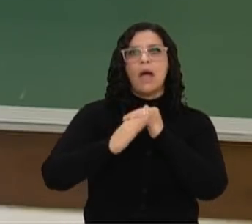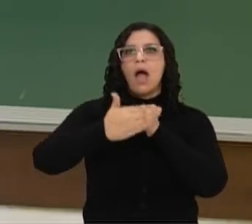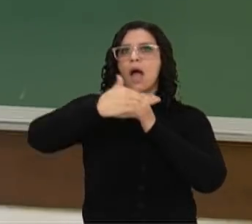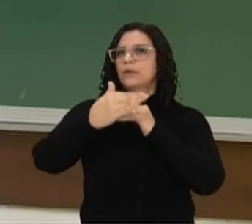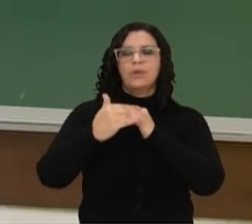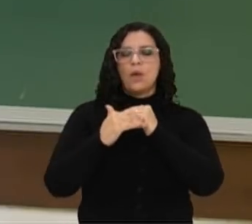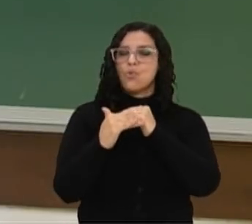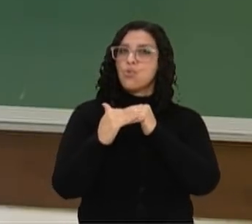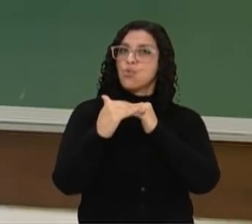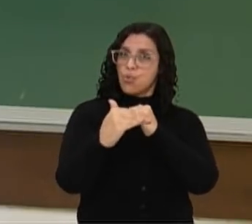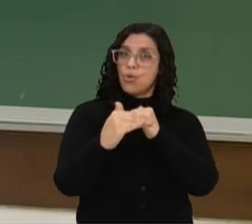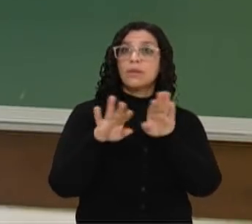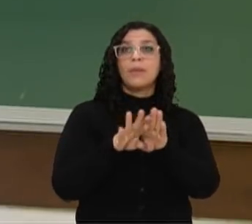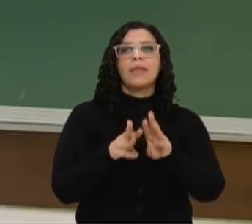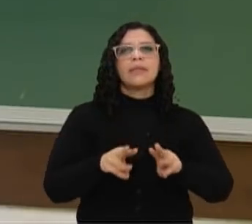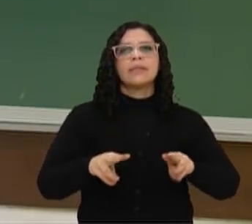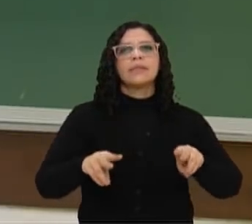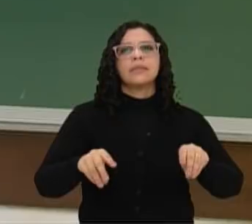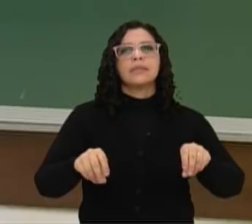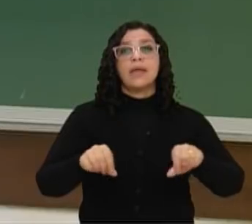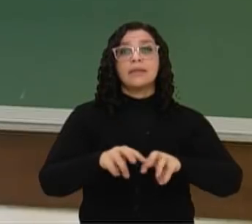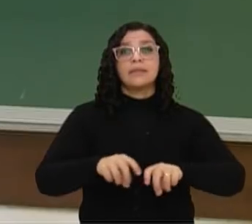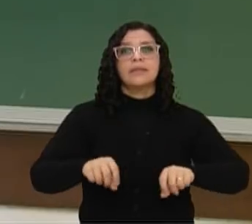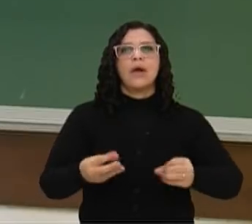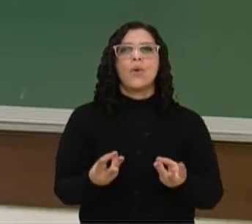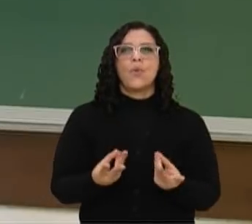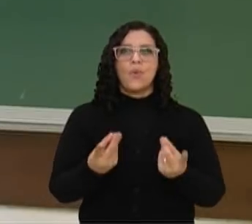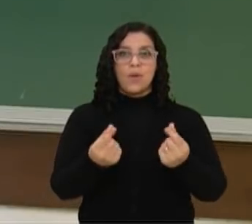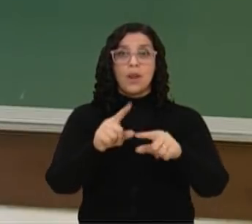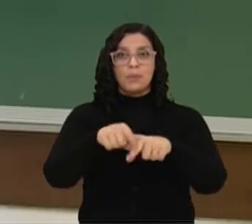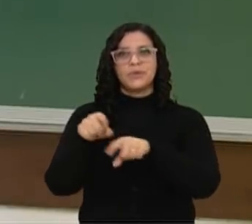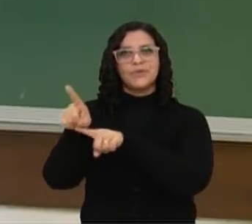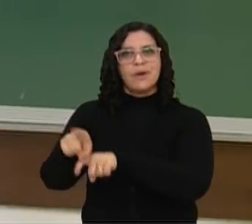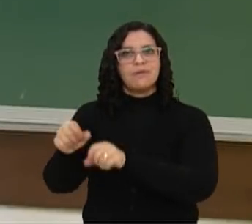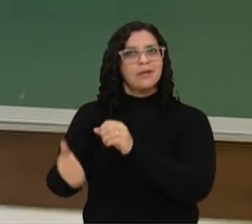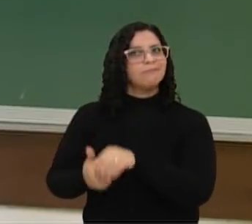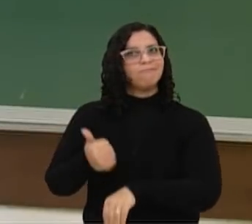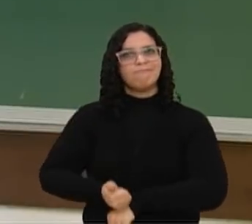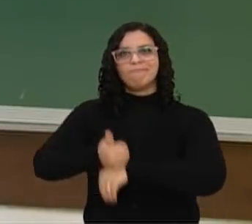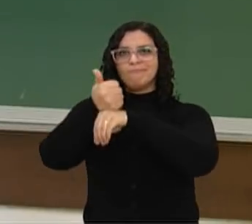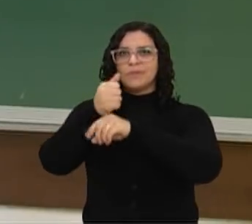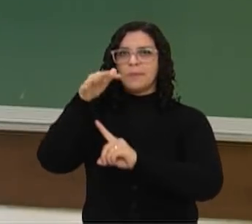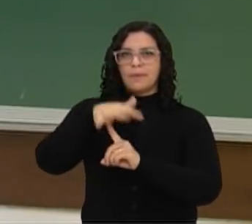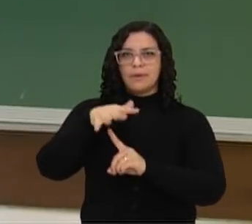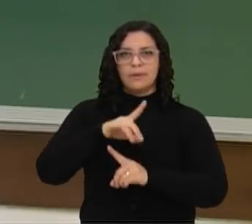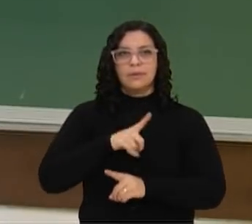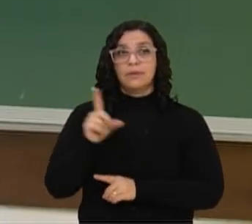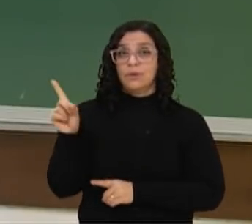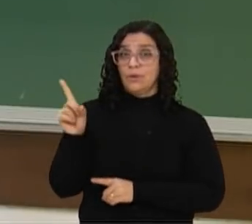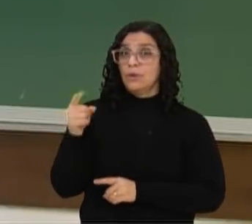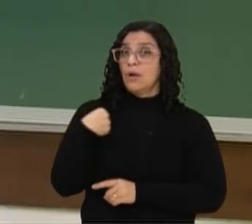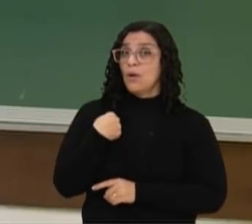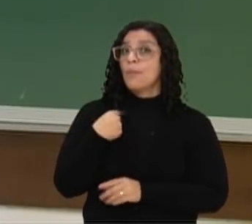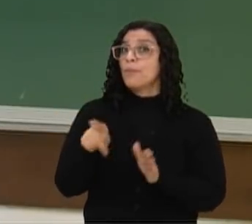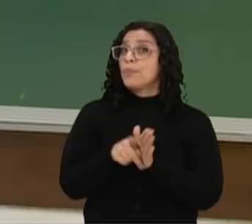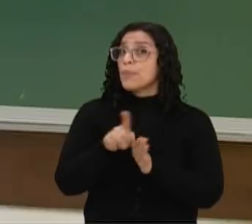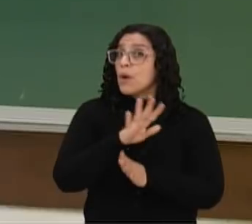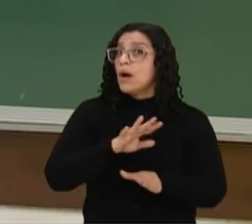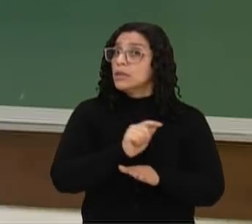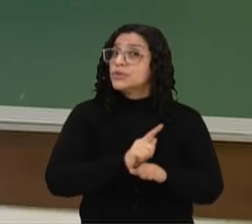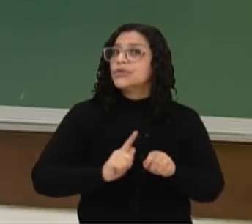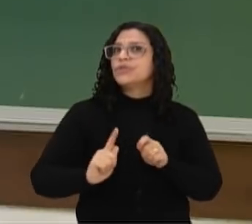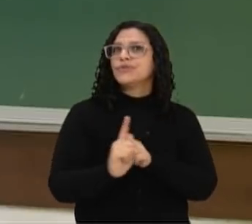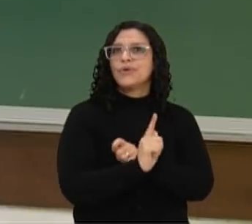que contribuem para que o agronegócio seja líder na economia do nosso estado, tá? Vejam que são questões geográficas ali